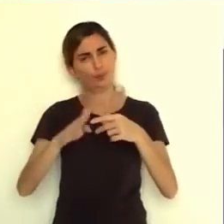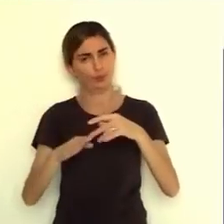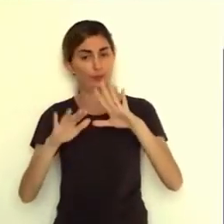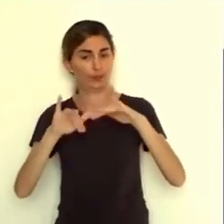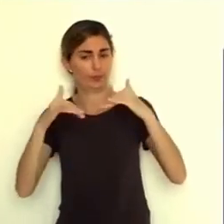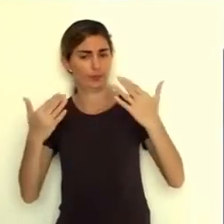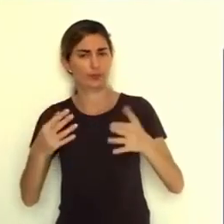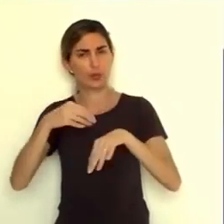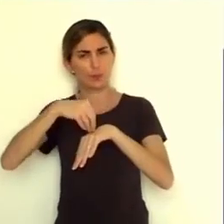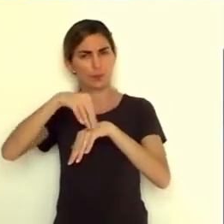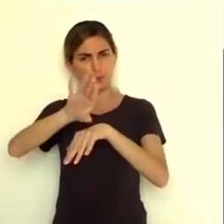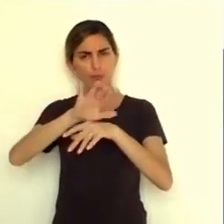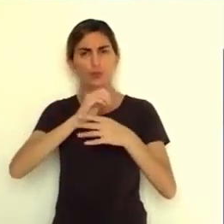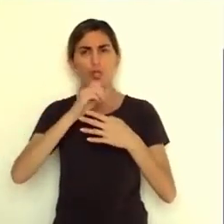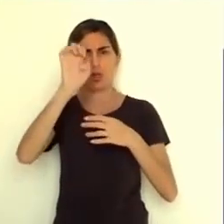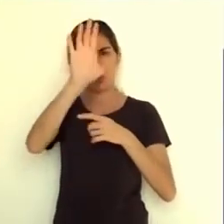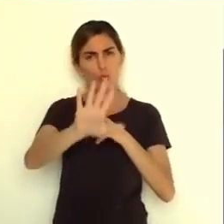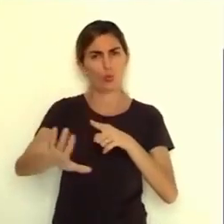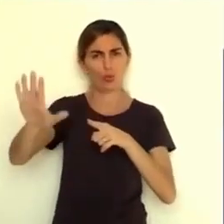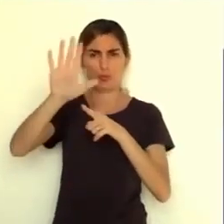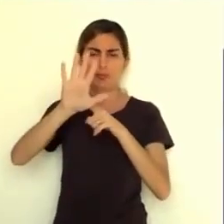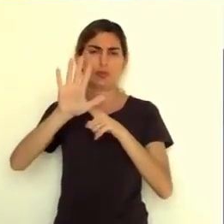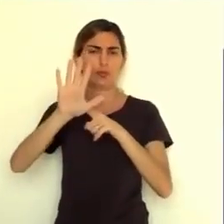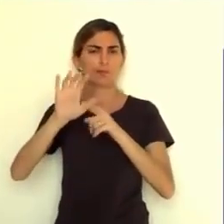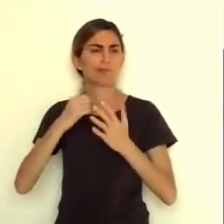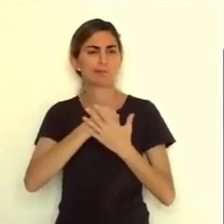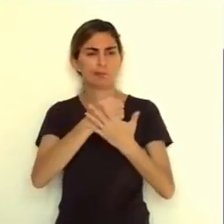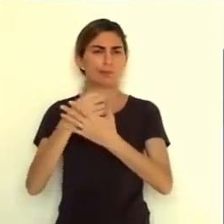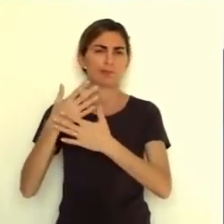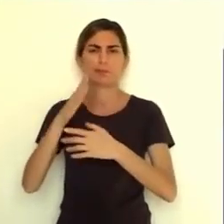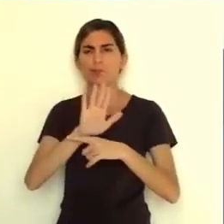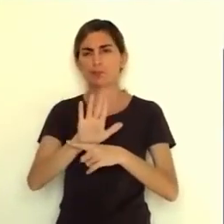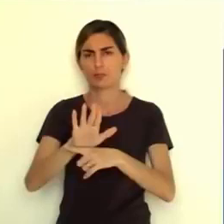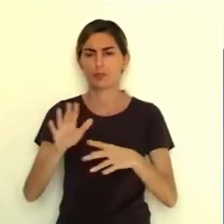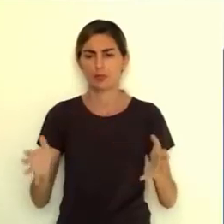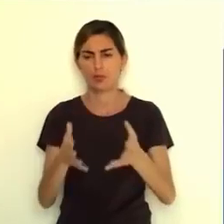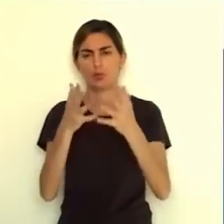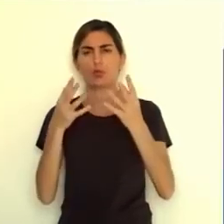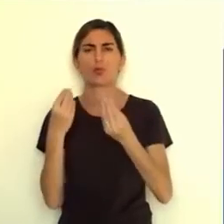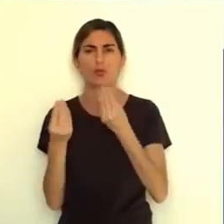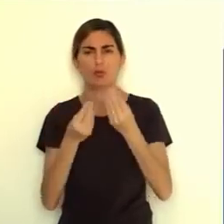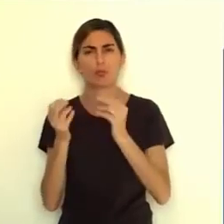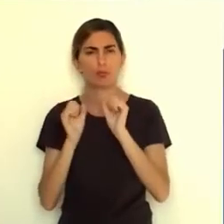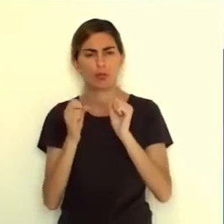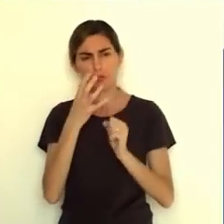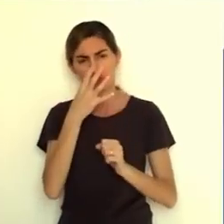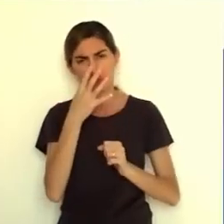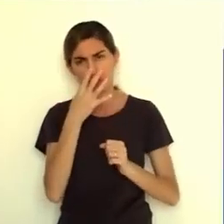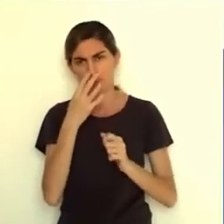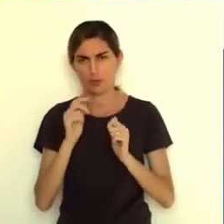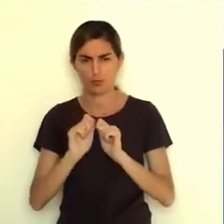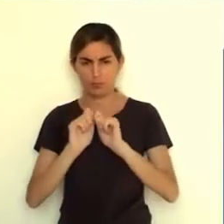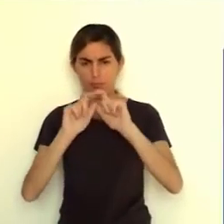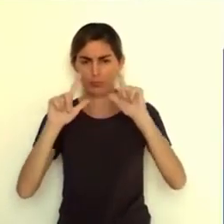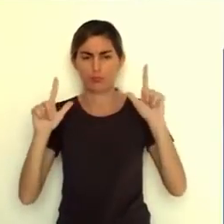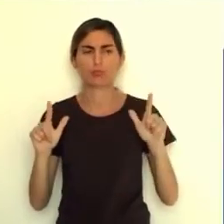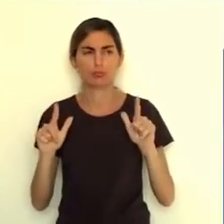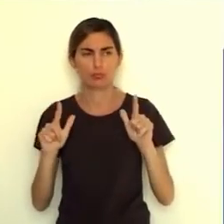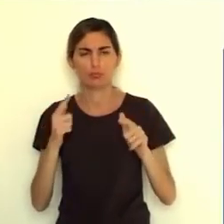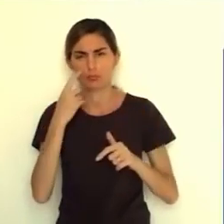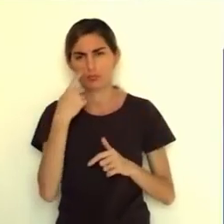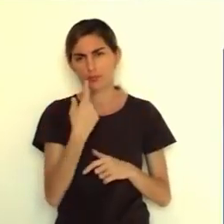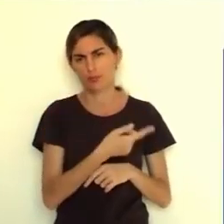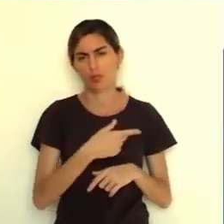populacional brasileira. Então, a contribuição do europeu, a composição do povo brasileiro, conforme a gente pode observar aí na